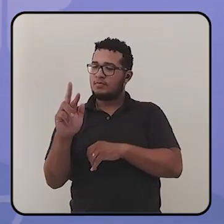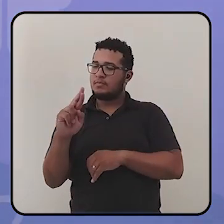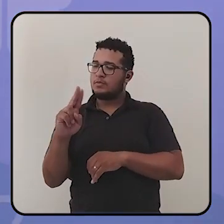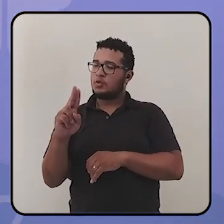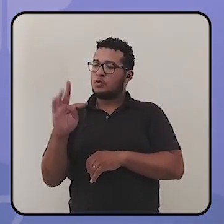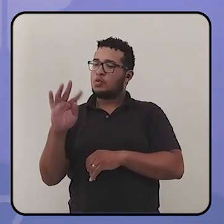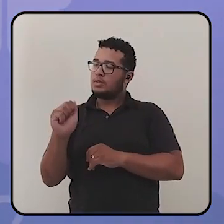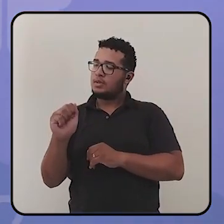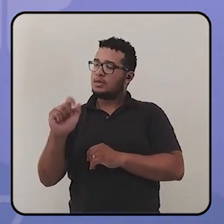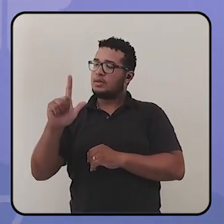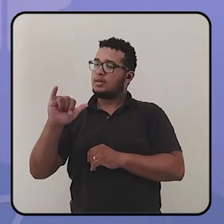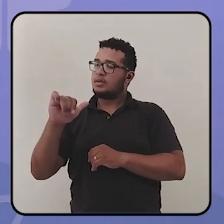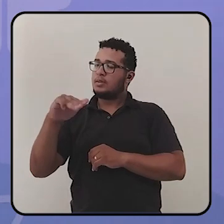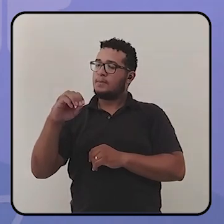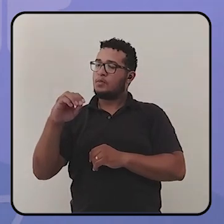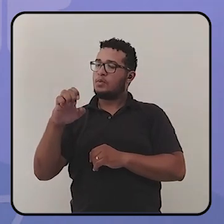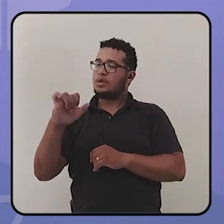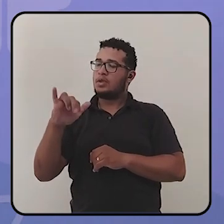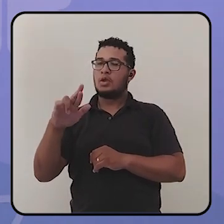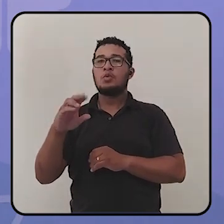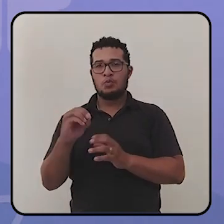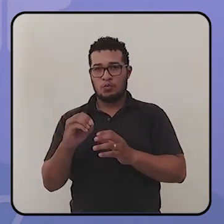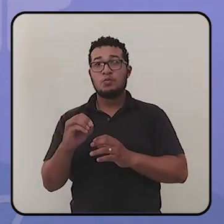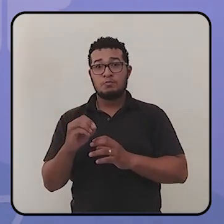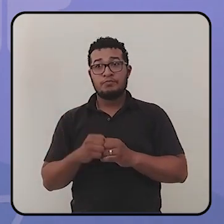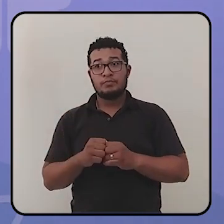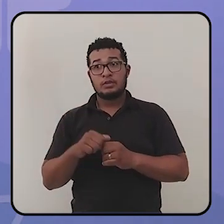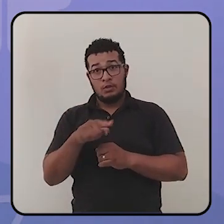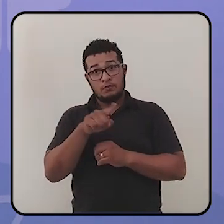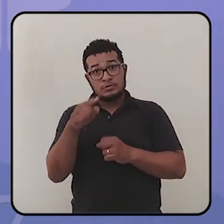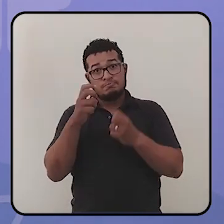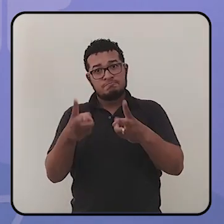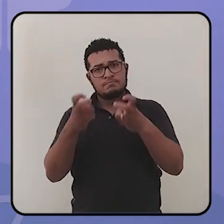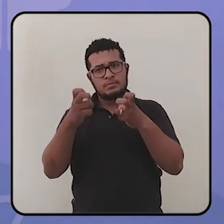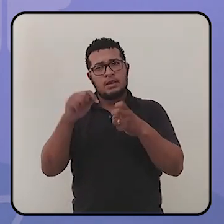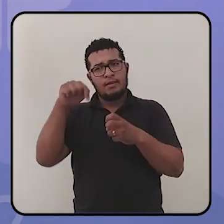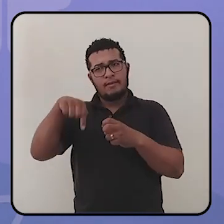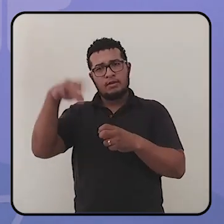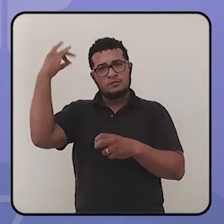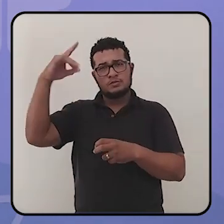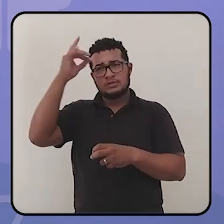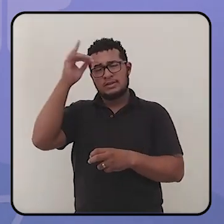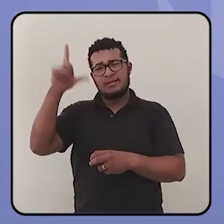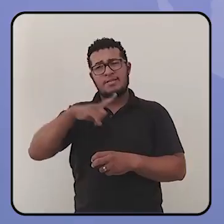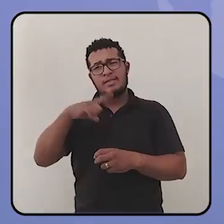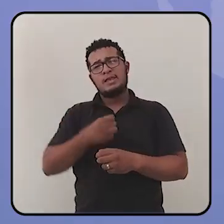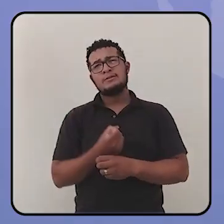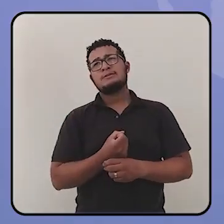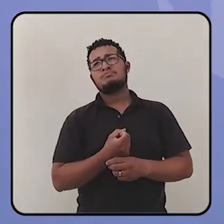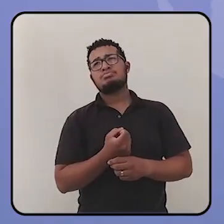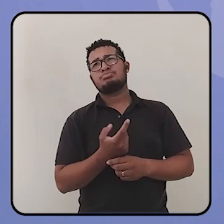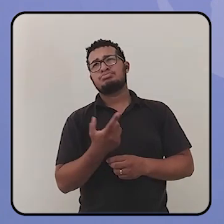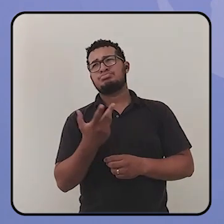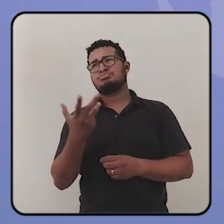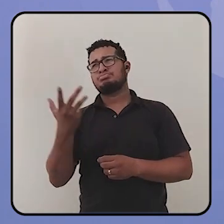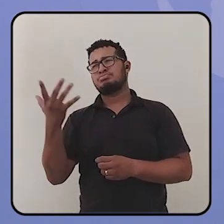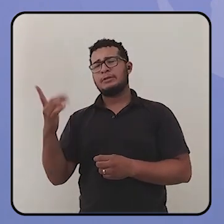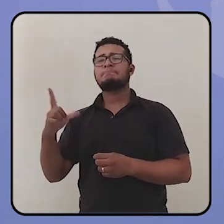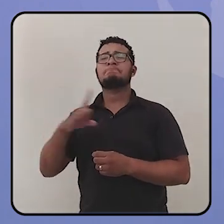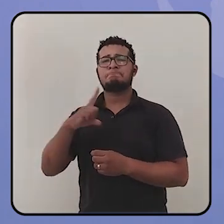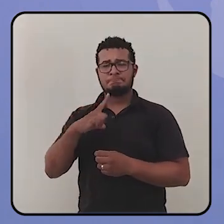para que você possa ter uma ideia, o estado do Espírito Santo existe uma infinidade de sítios